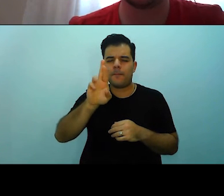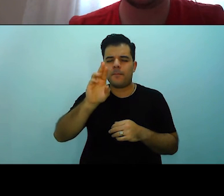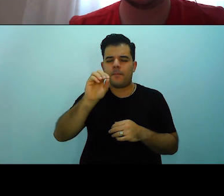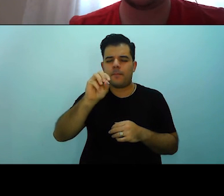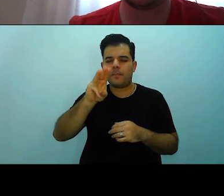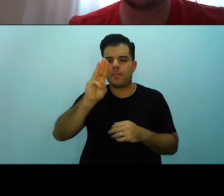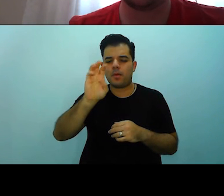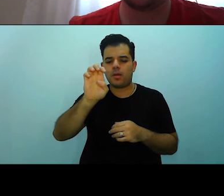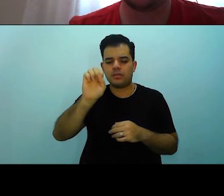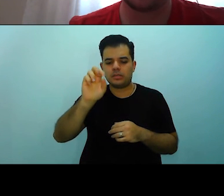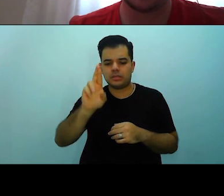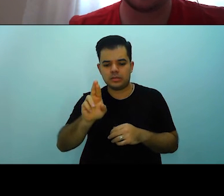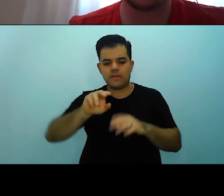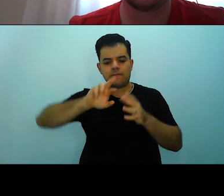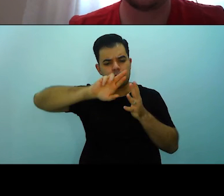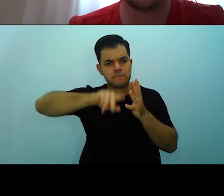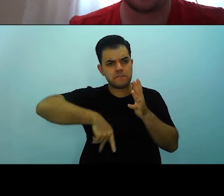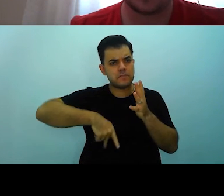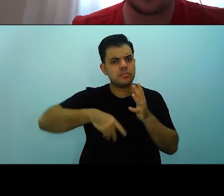alguma autenticação que você usou.